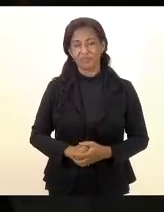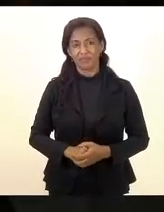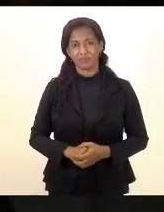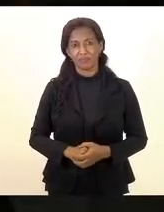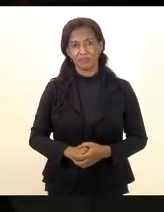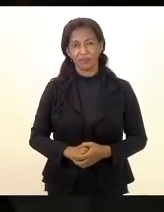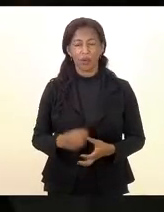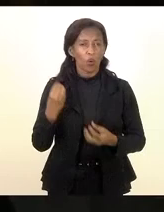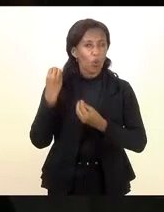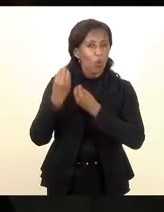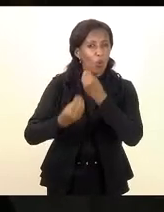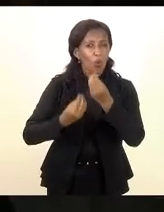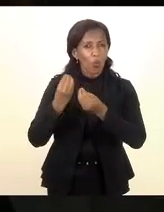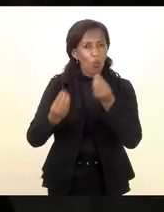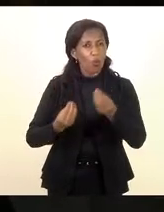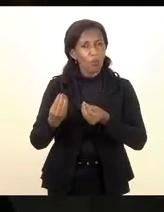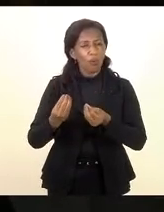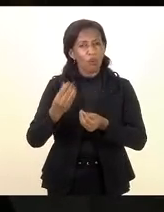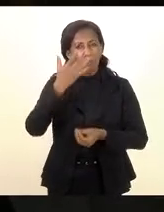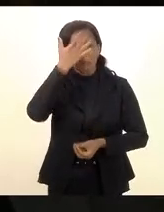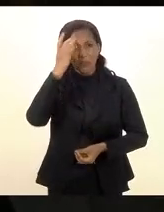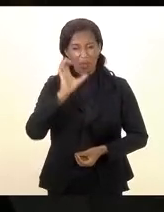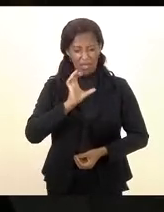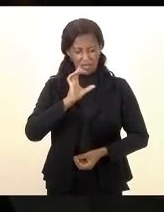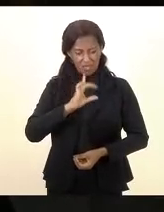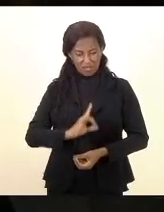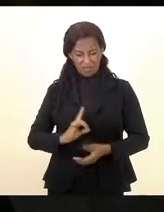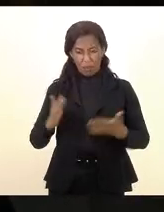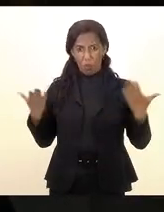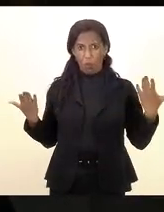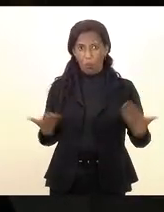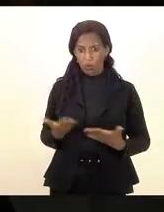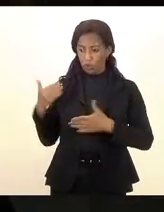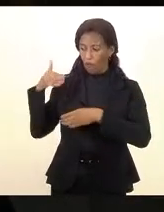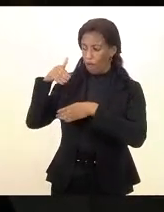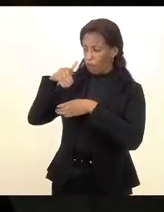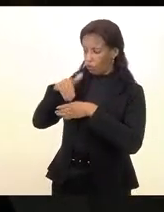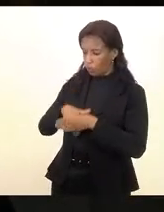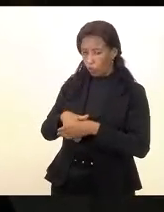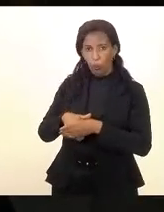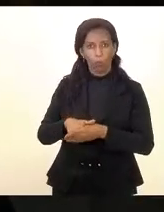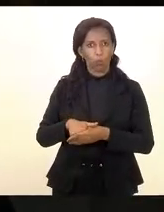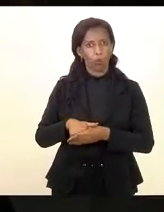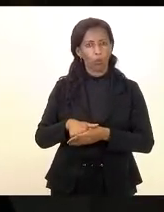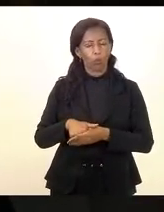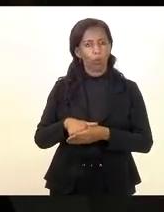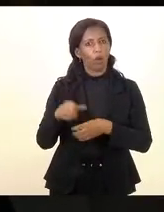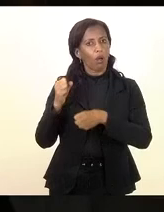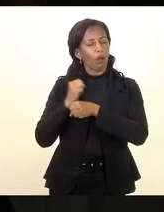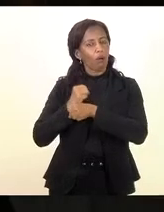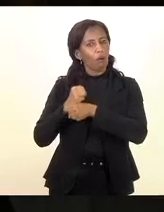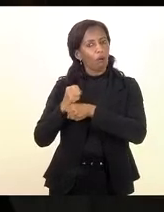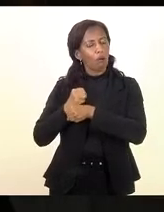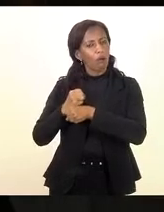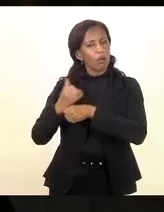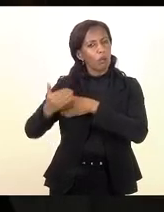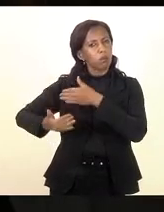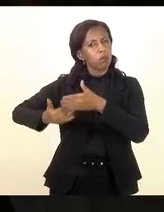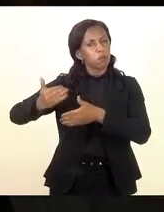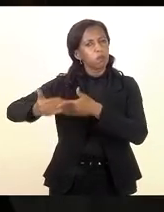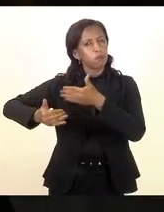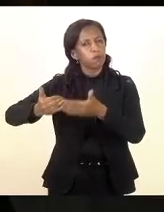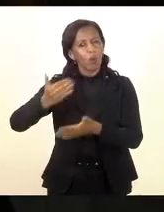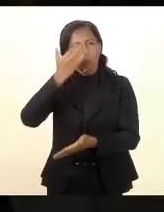como que o cidadão hoje que votou nessas últimas eleições que